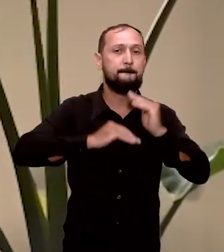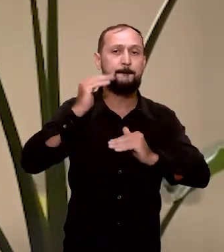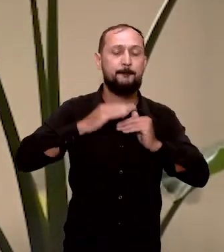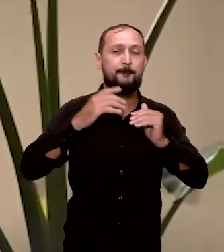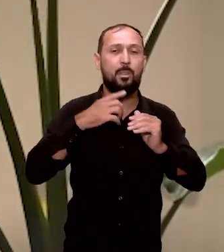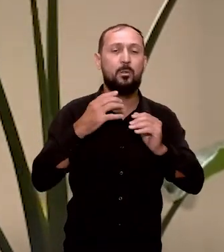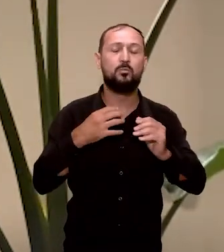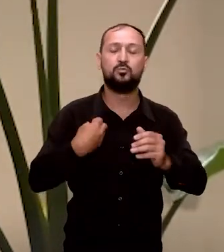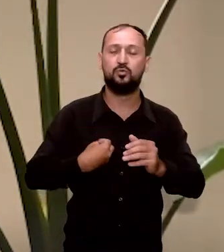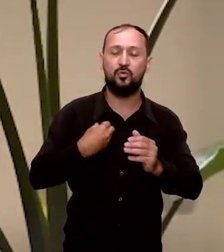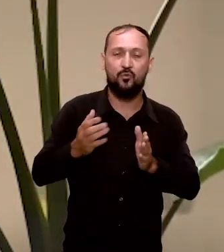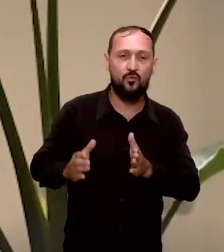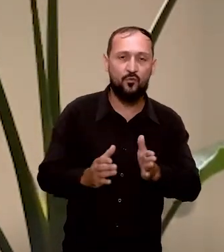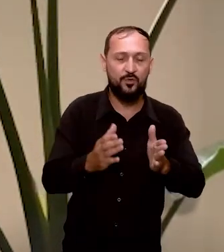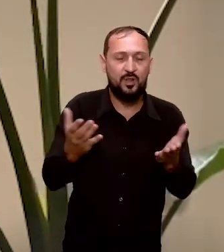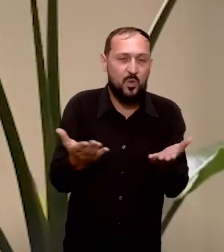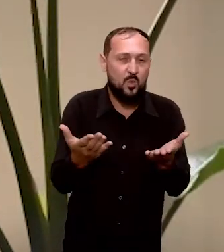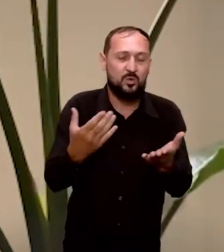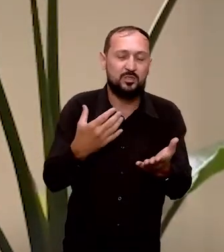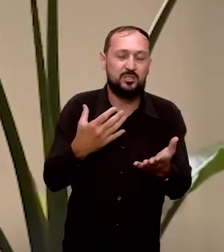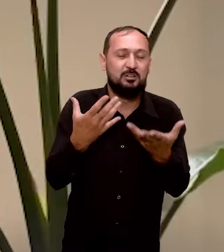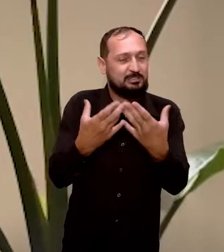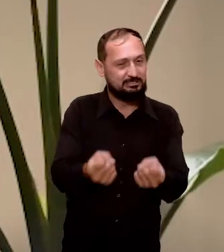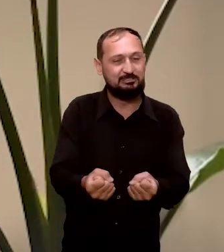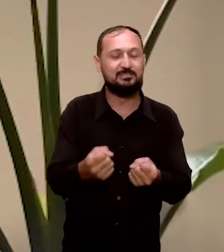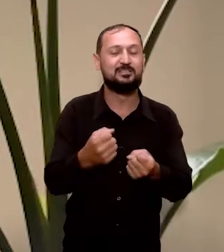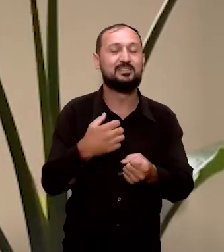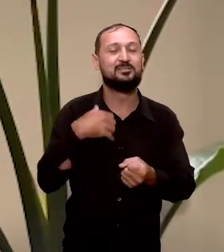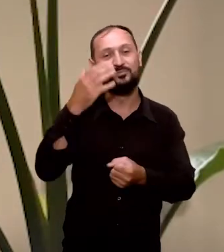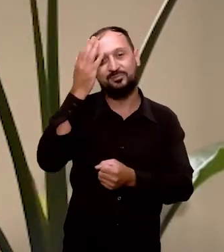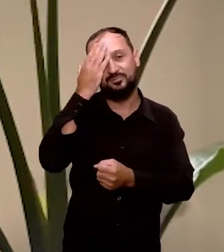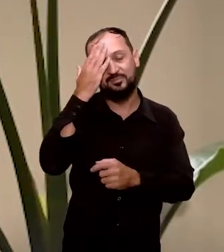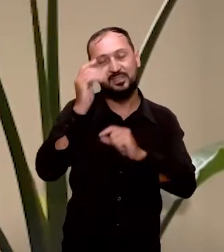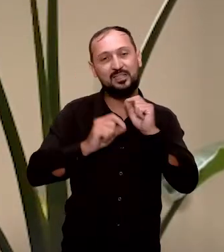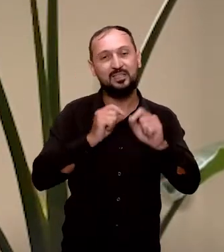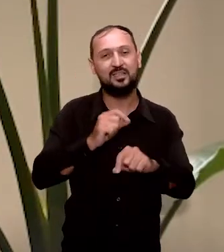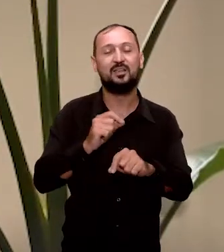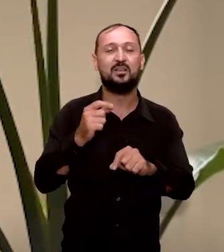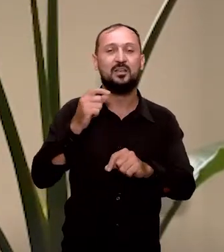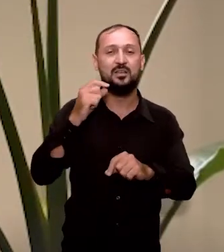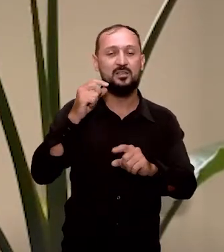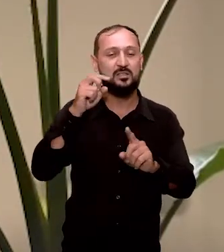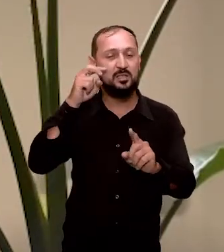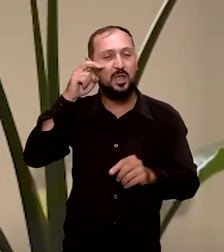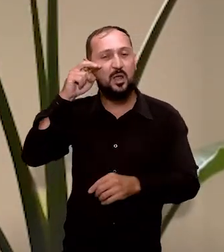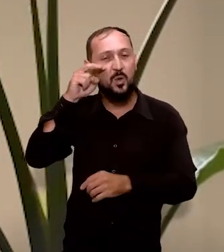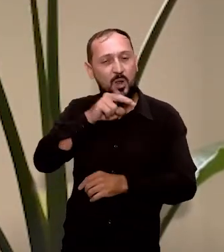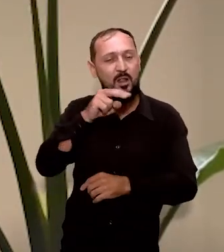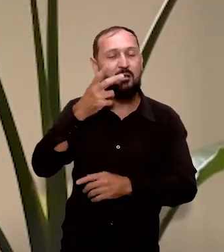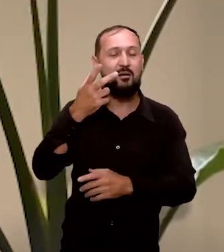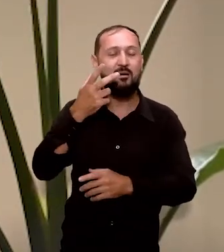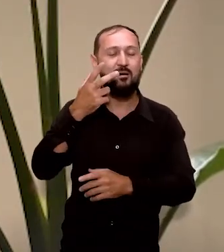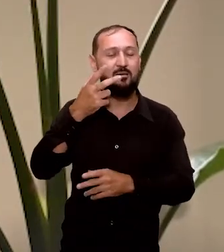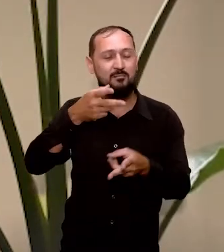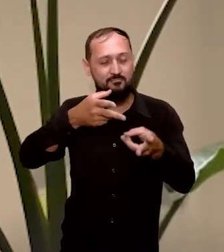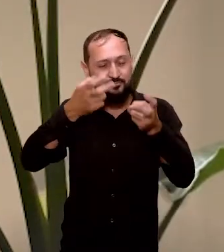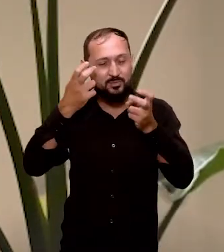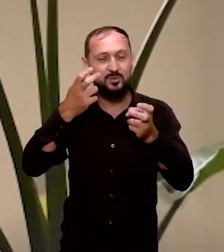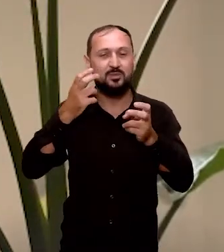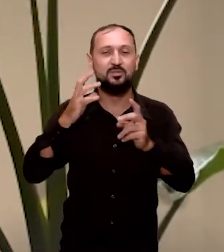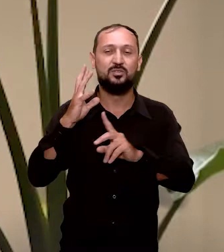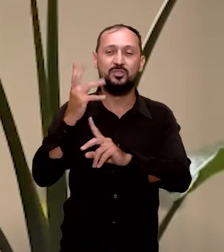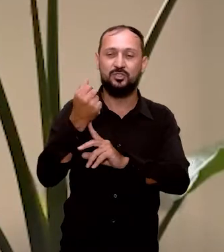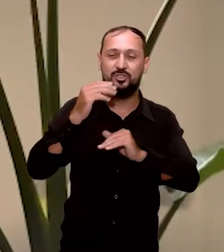arte gastronômica como uma profissão e como um meio de vida, e é o que eu faço hoje. Então, sem dúvida alguma, esse olhar